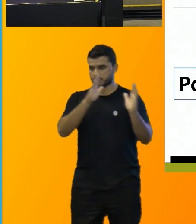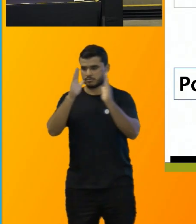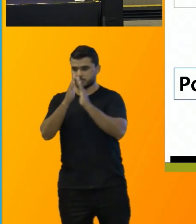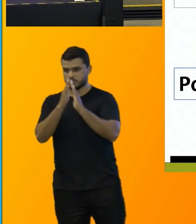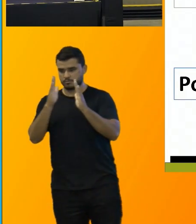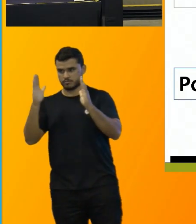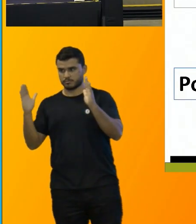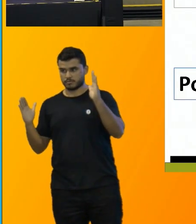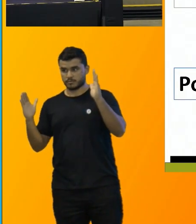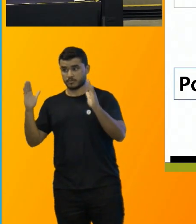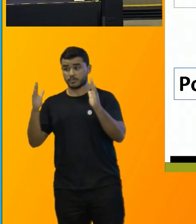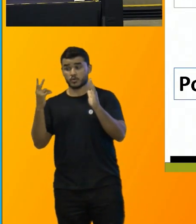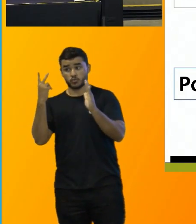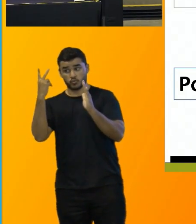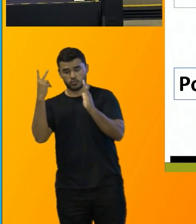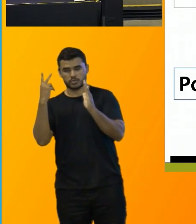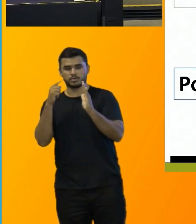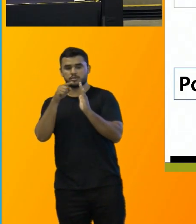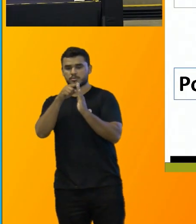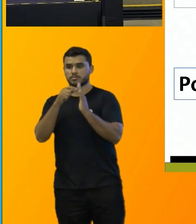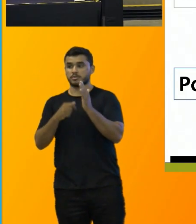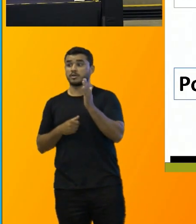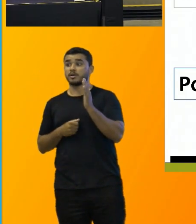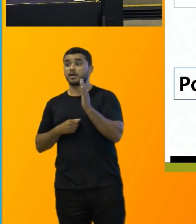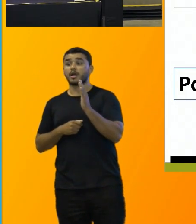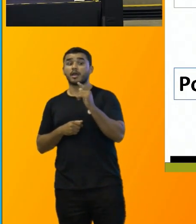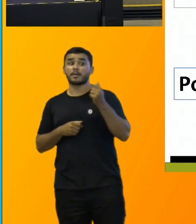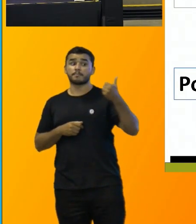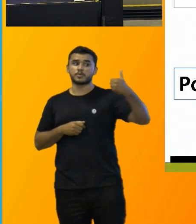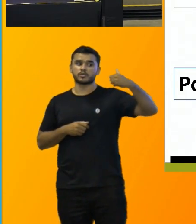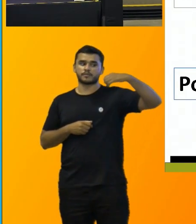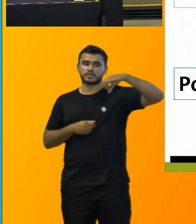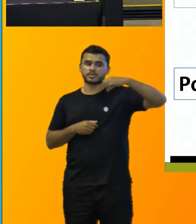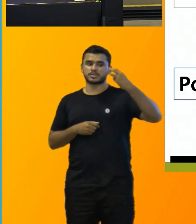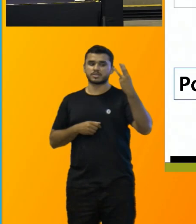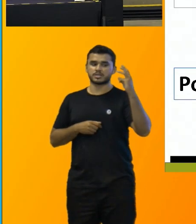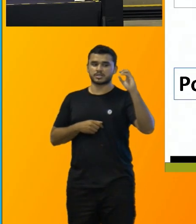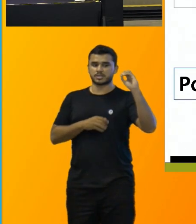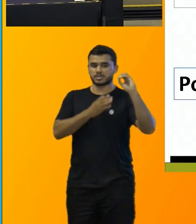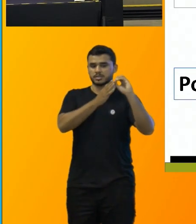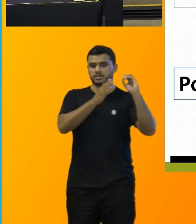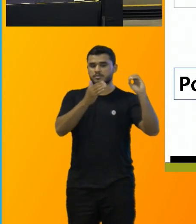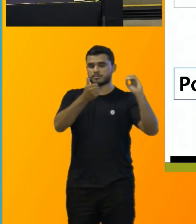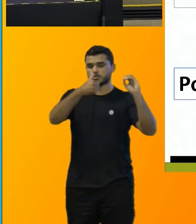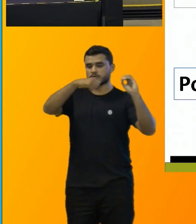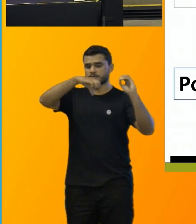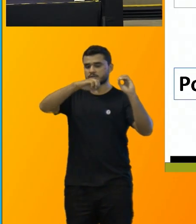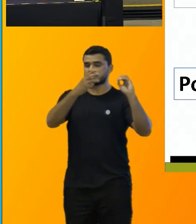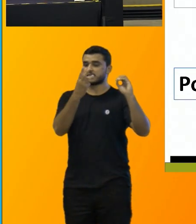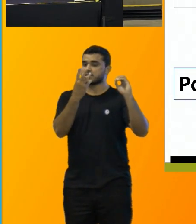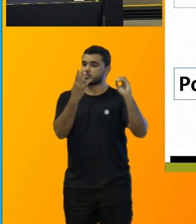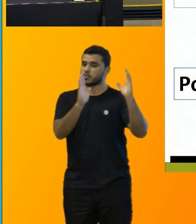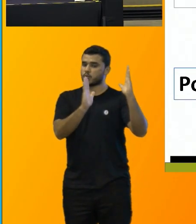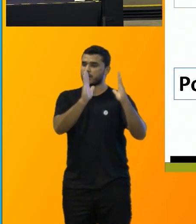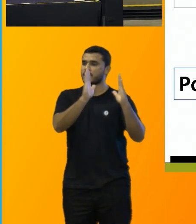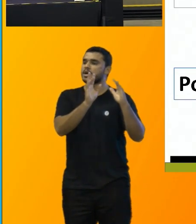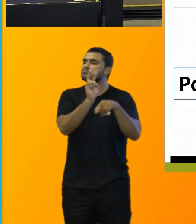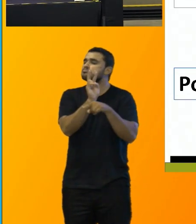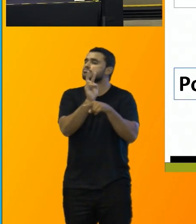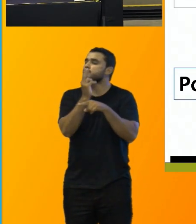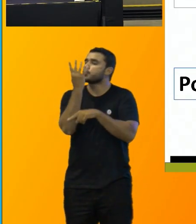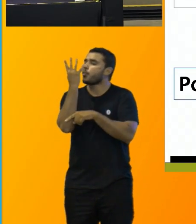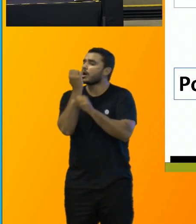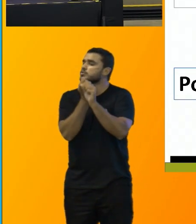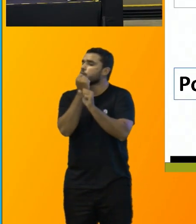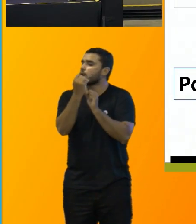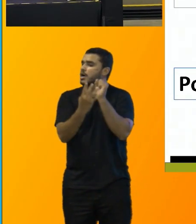a 34 é o governo provisório. Um governo provisório que dura 4 anos é o tempo de um mandato.